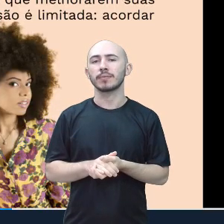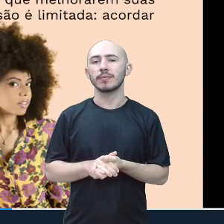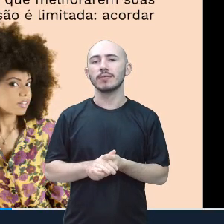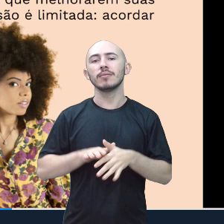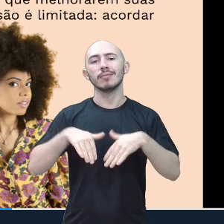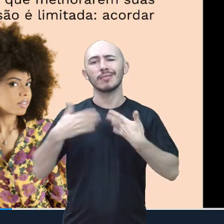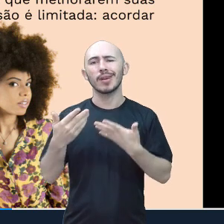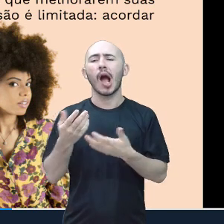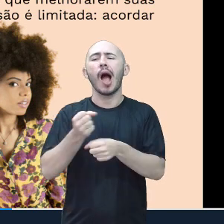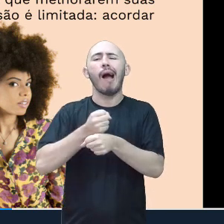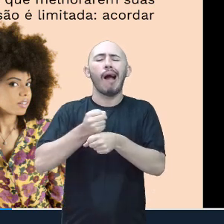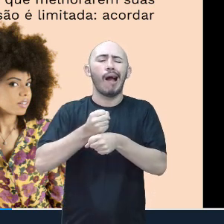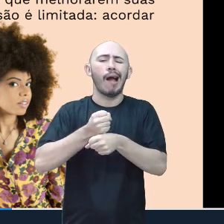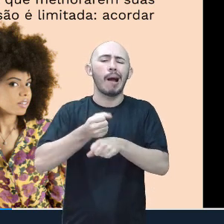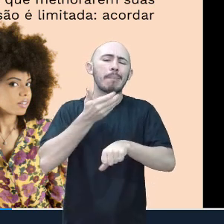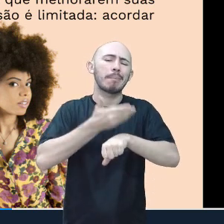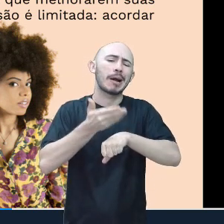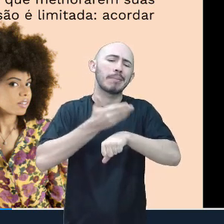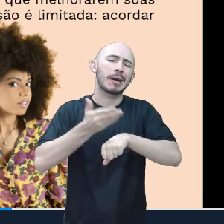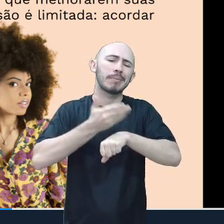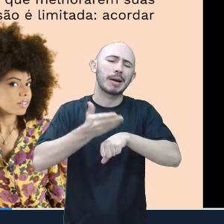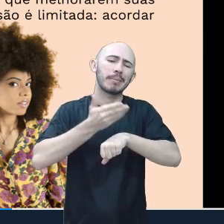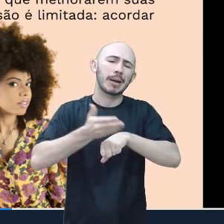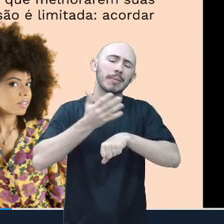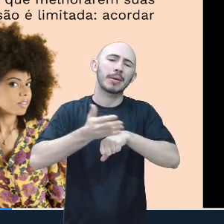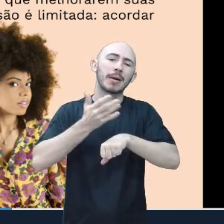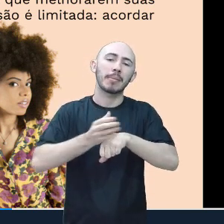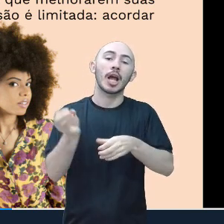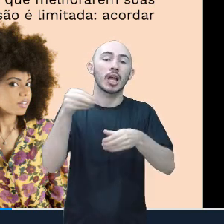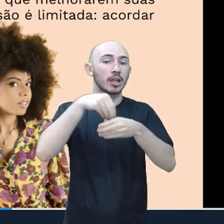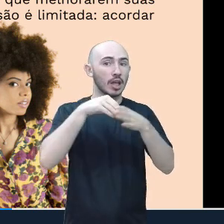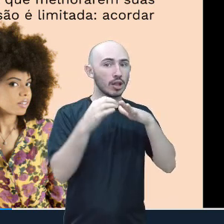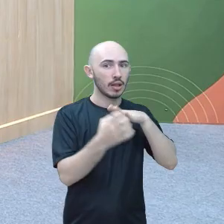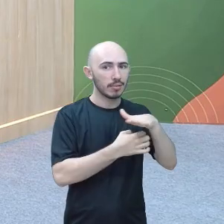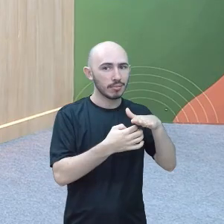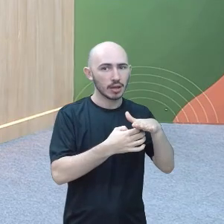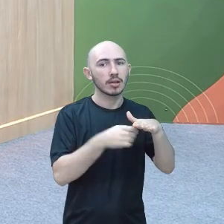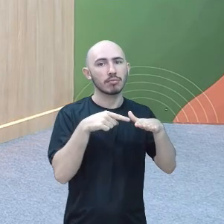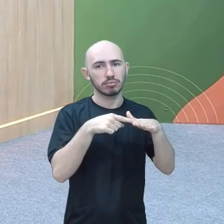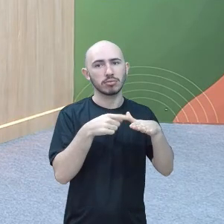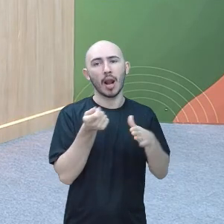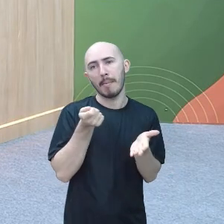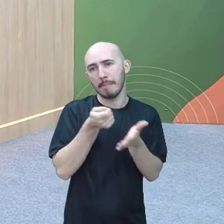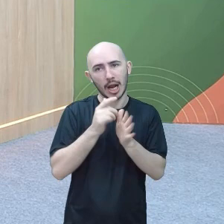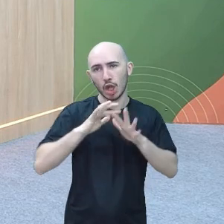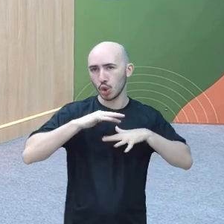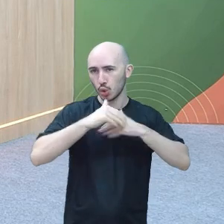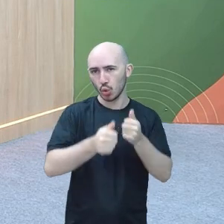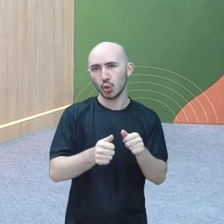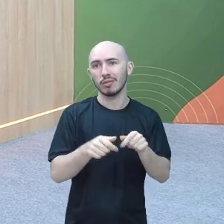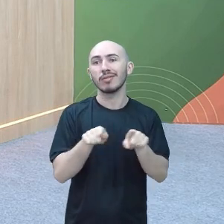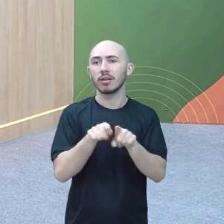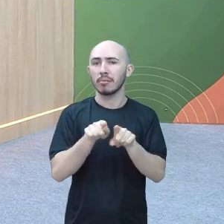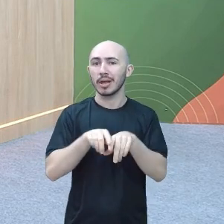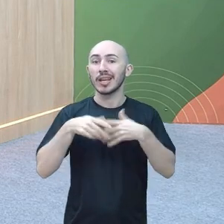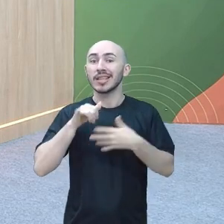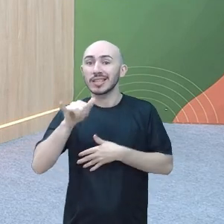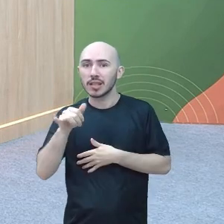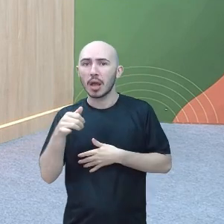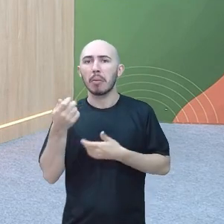passa anos treinando, né, nessa empresa, essa empresa paga tudo, inclusive até cirurgia plástica,